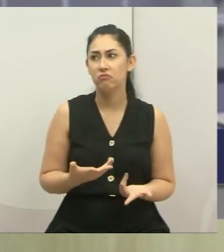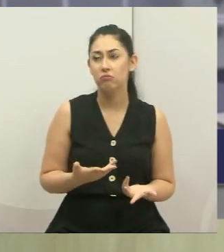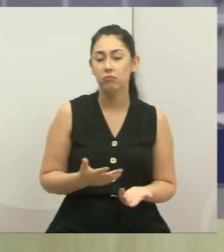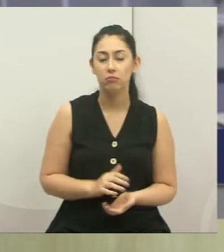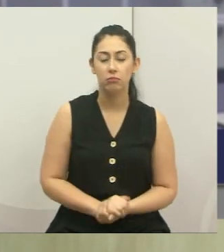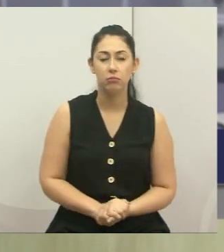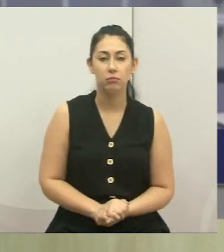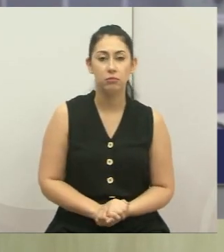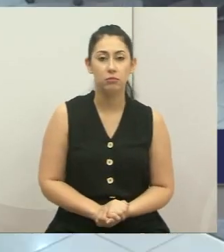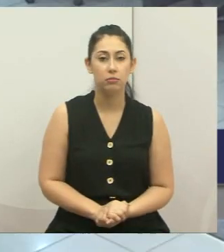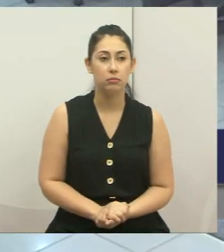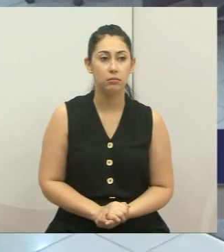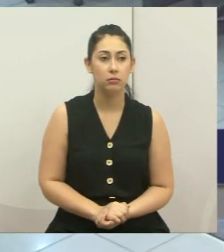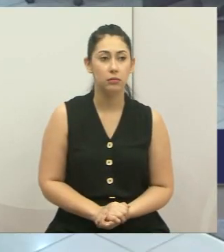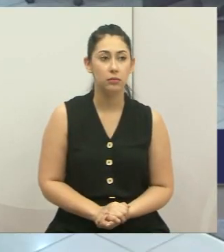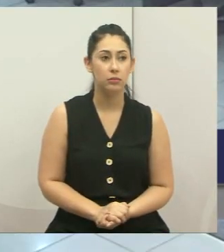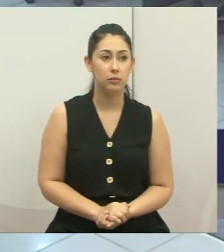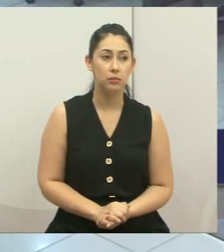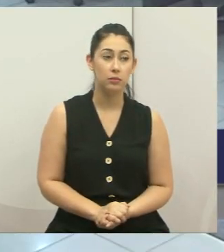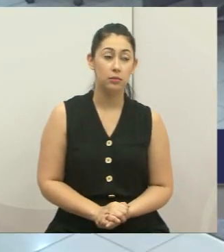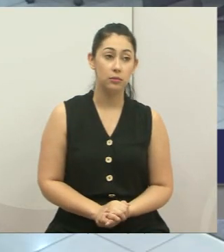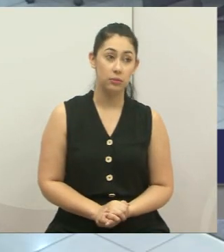dizer.